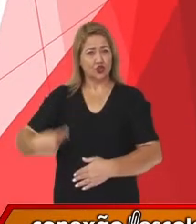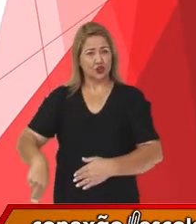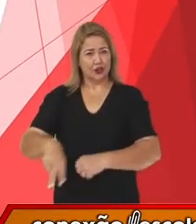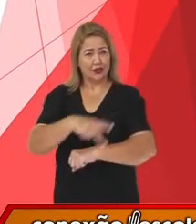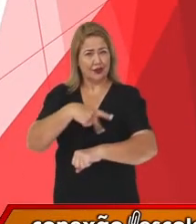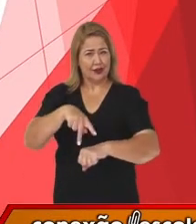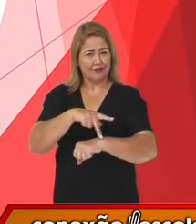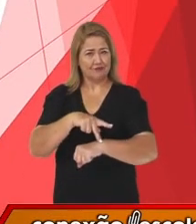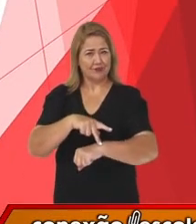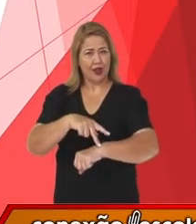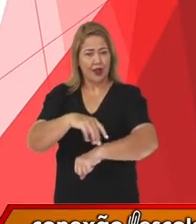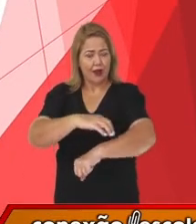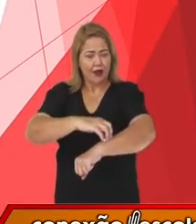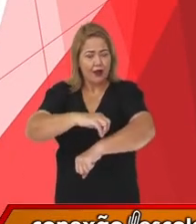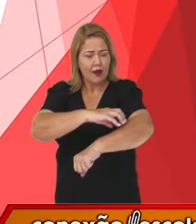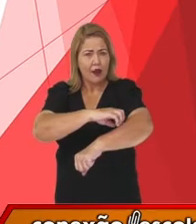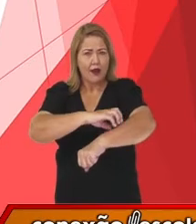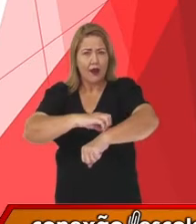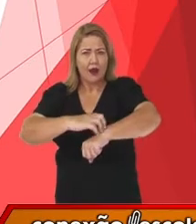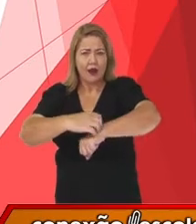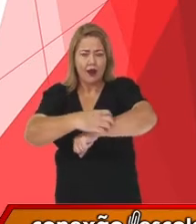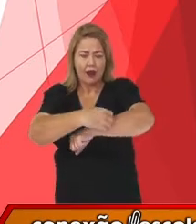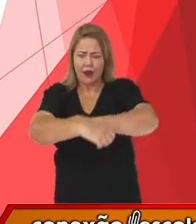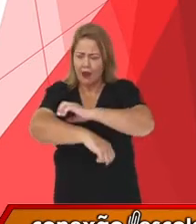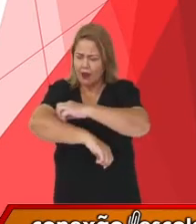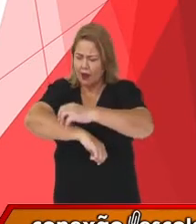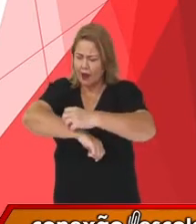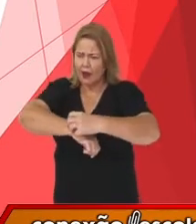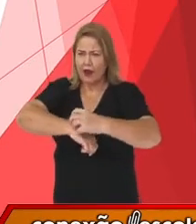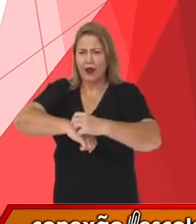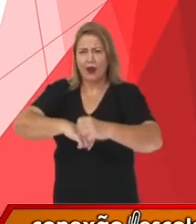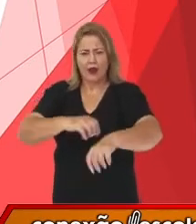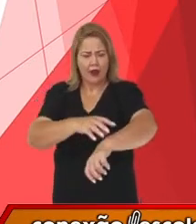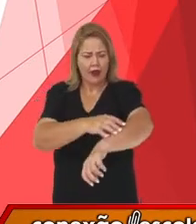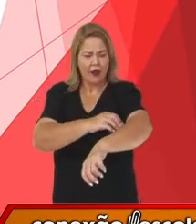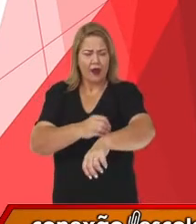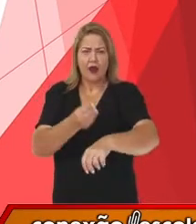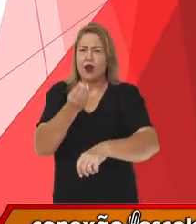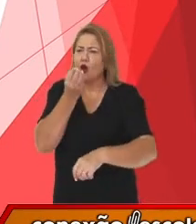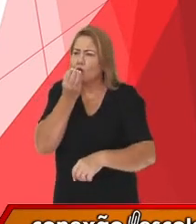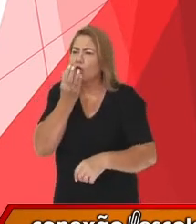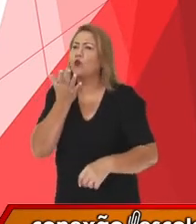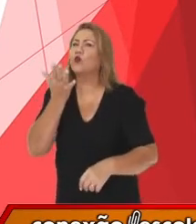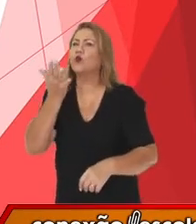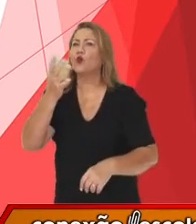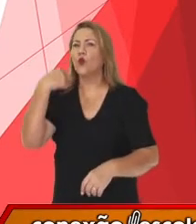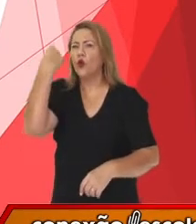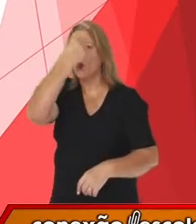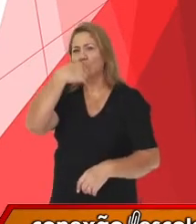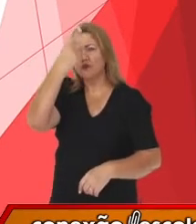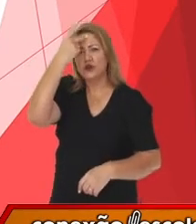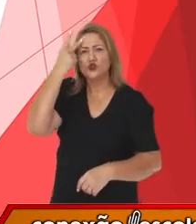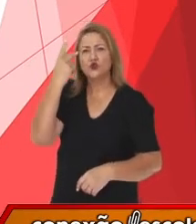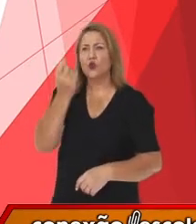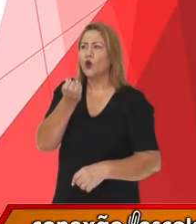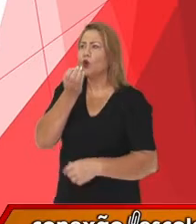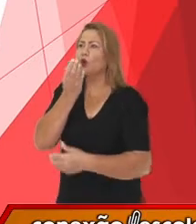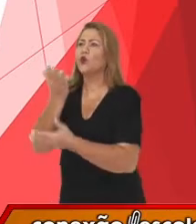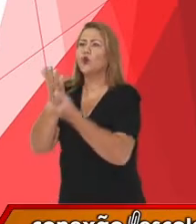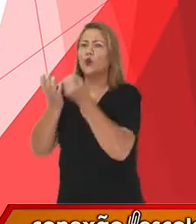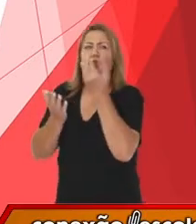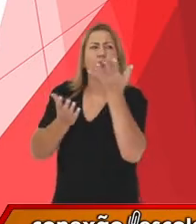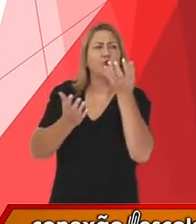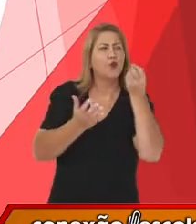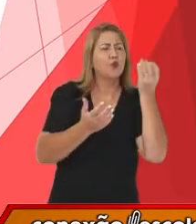cascas de feridas provocadas pela varíola assopradas no rosto das pessoas. A variolização podia